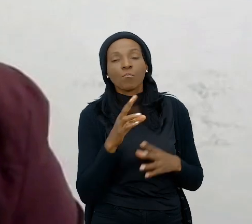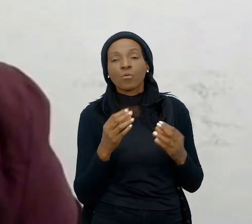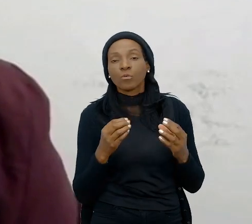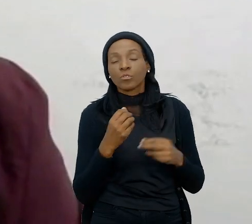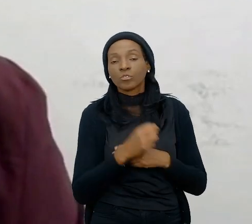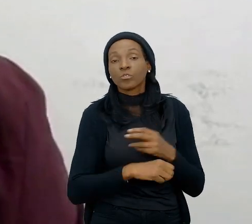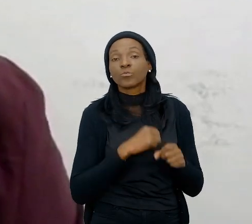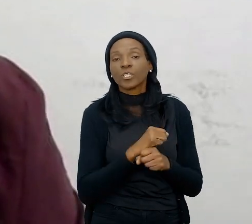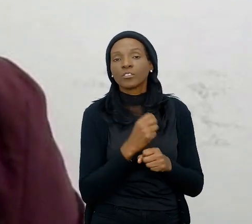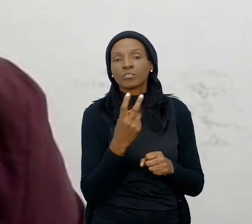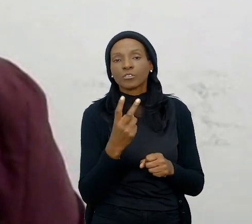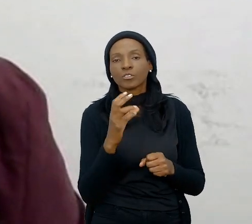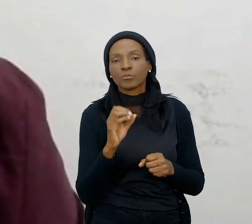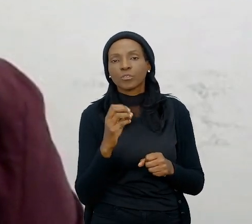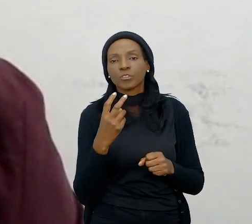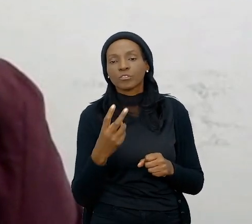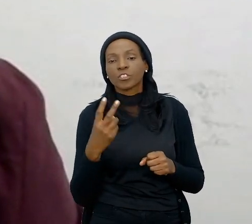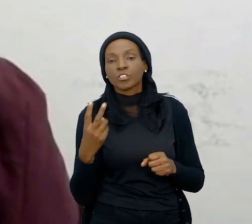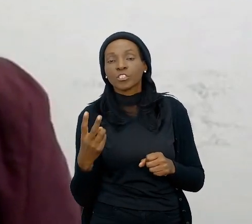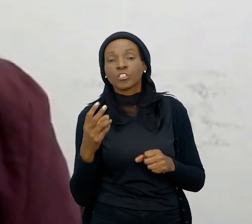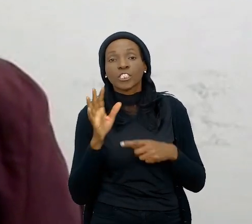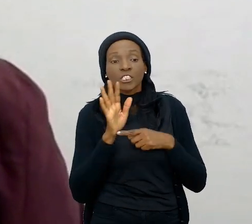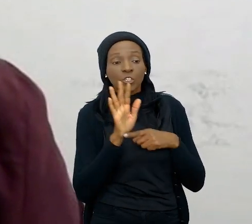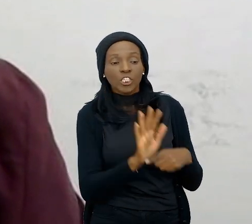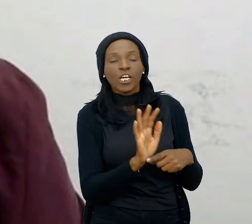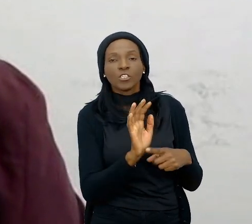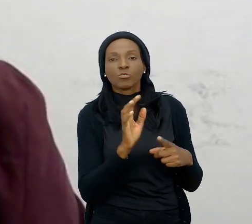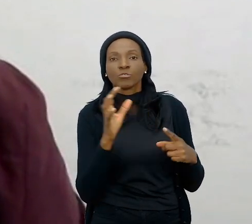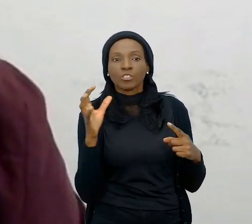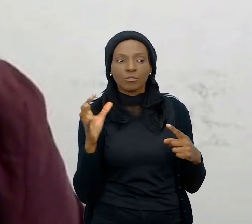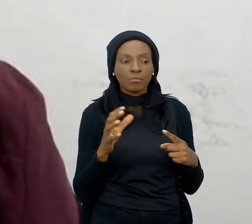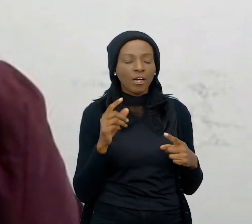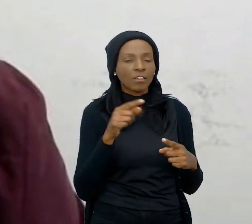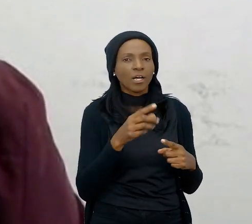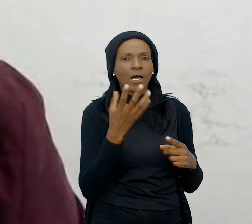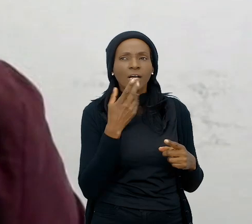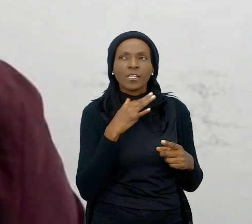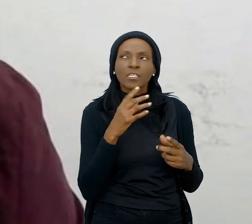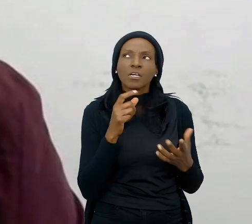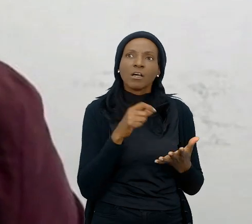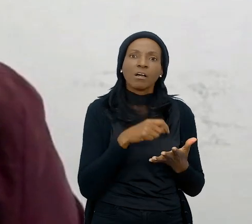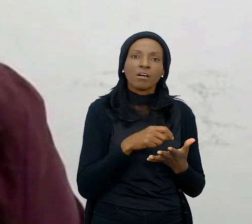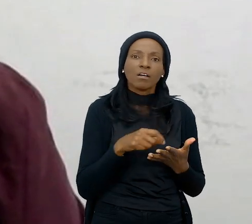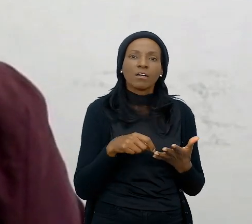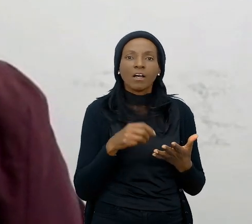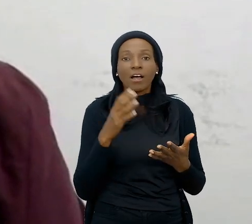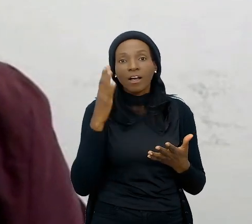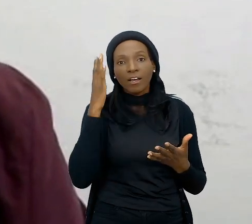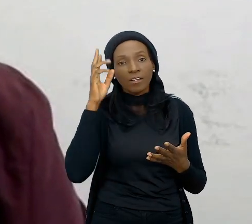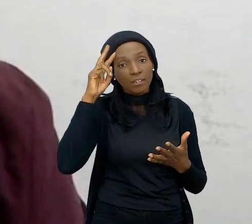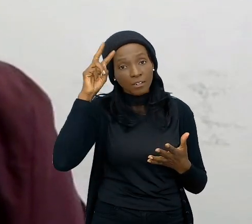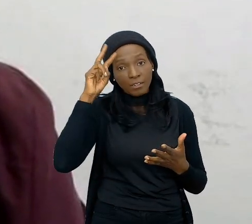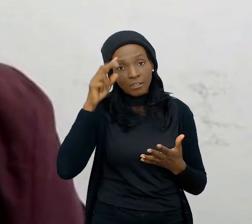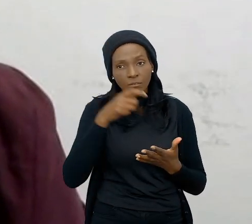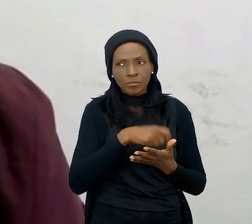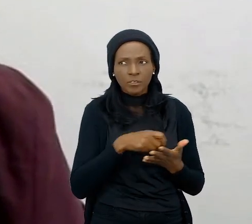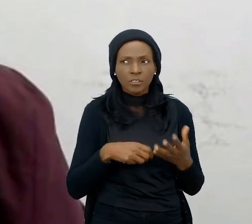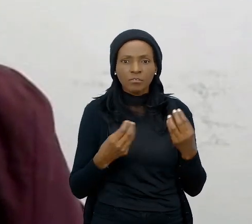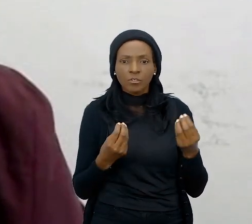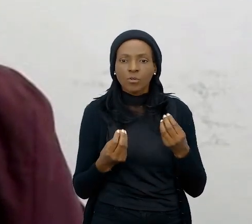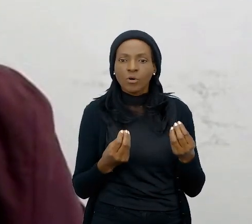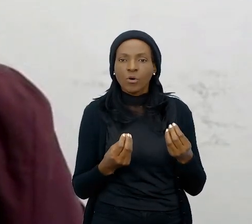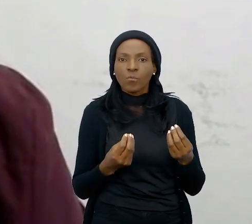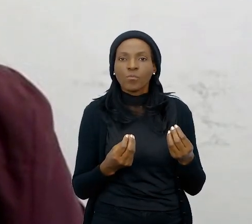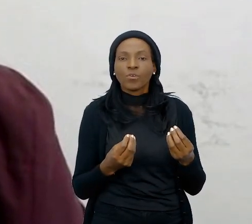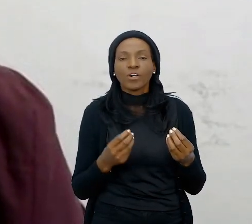que as crianças possam ali, talvez, se apoiar na escrita do 2022 para escrever